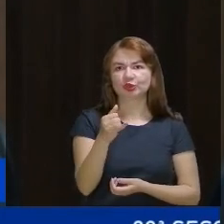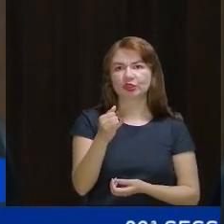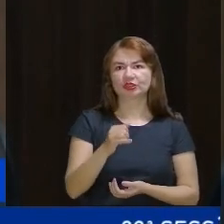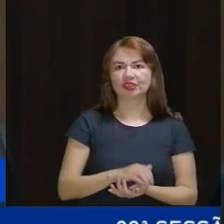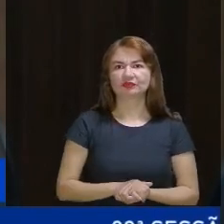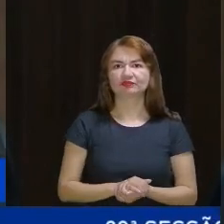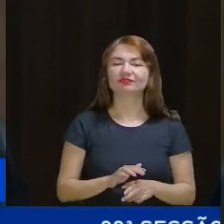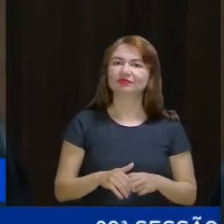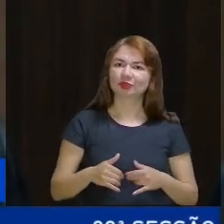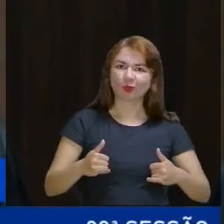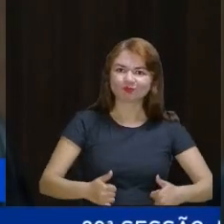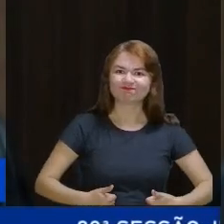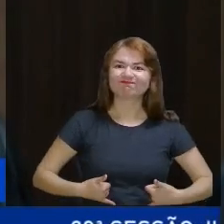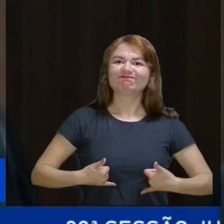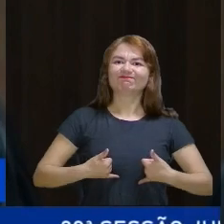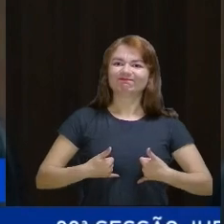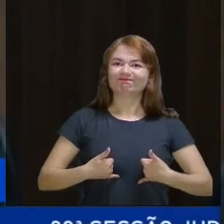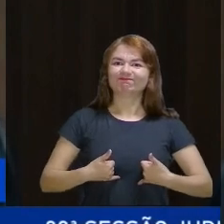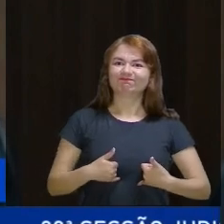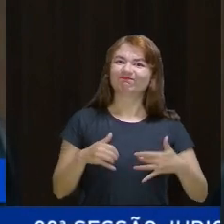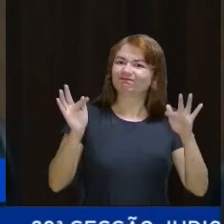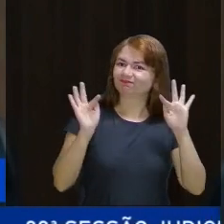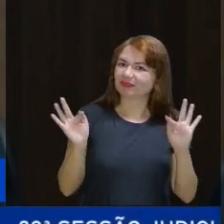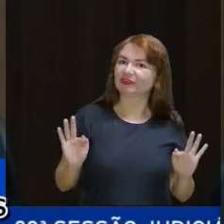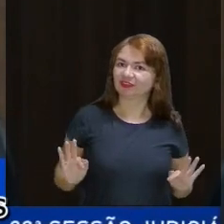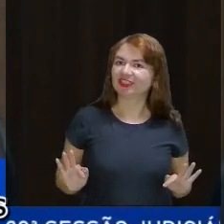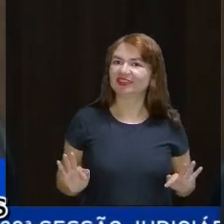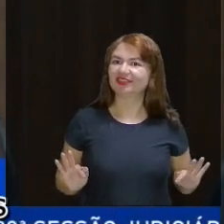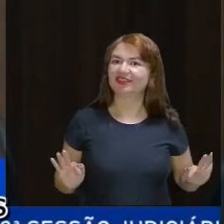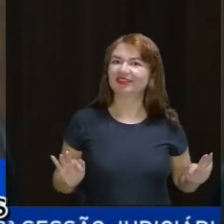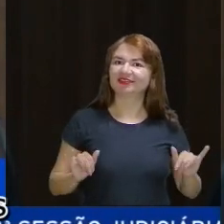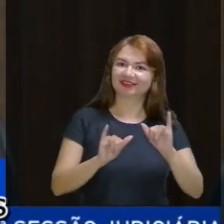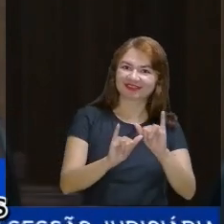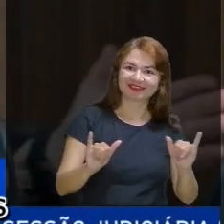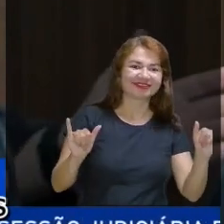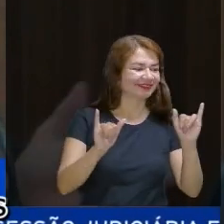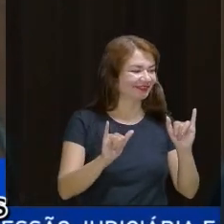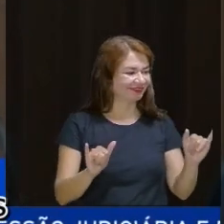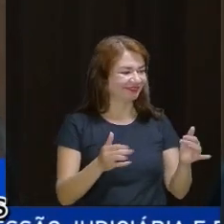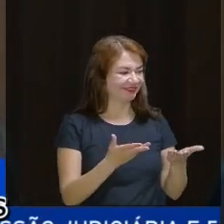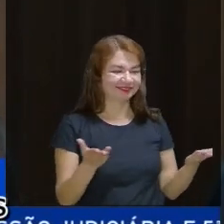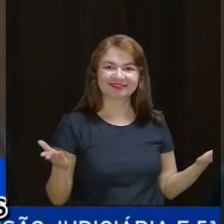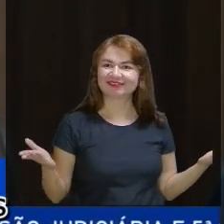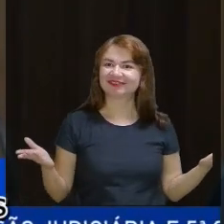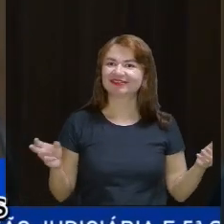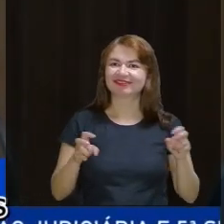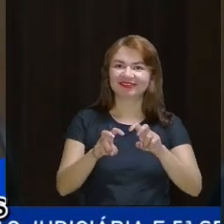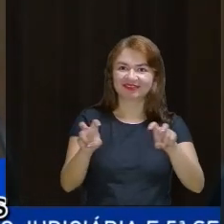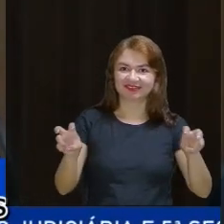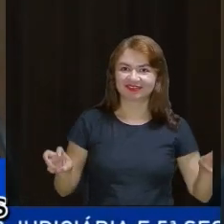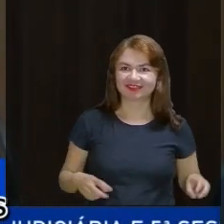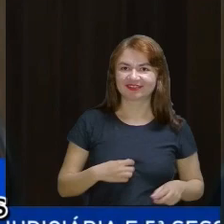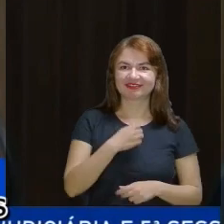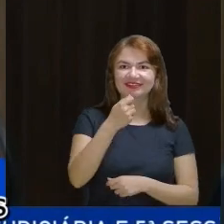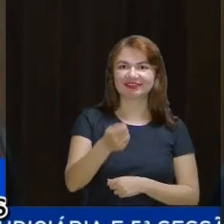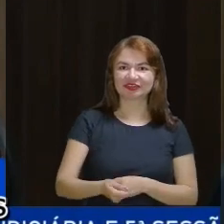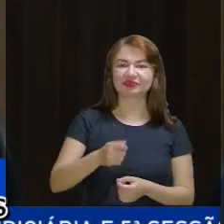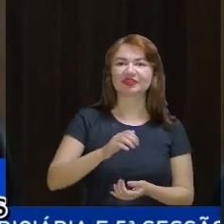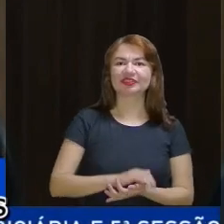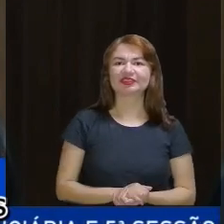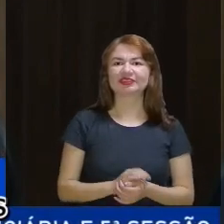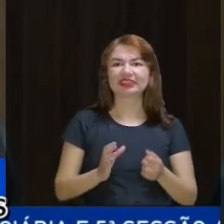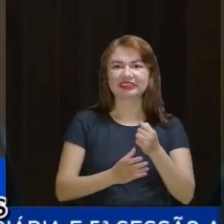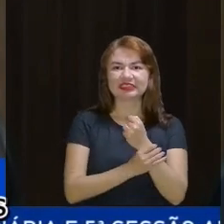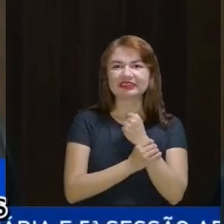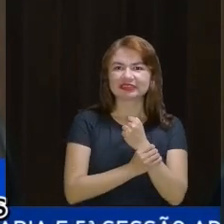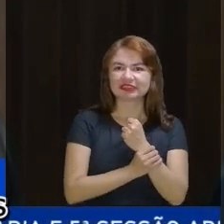motivo de muito orgulho, de muita honra, compartilhar com os ilustres pares, com esses juízes muito seguros daquilo